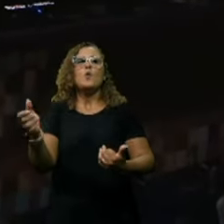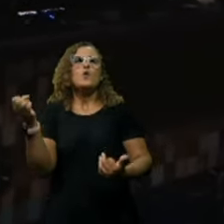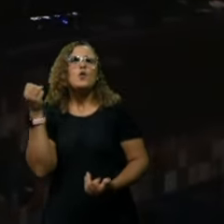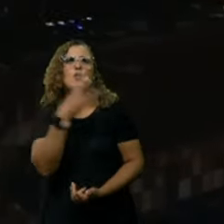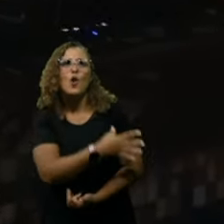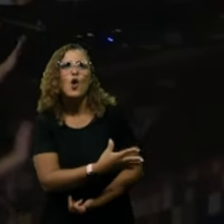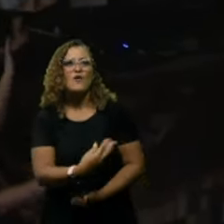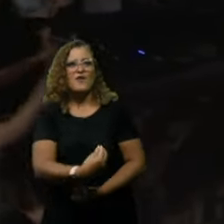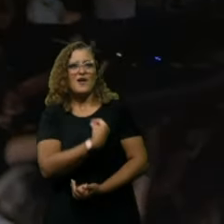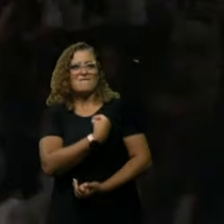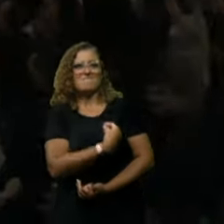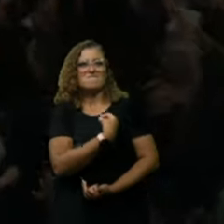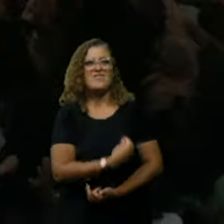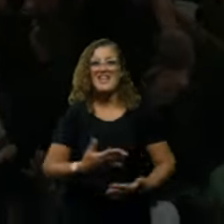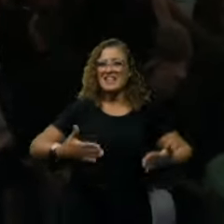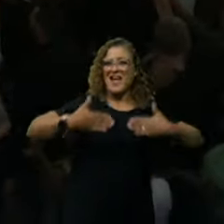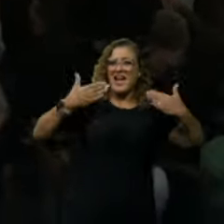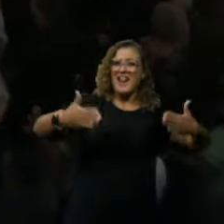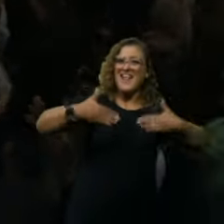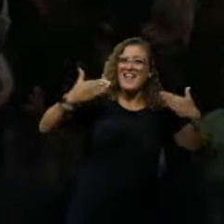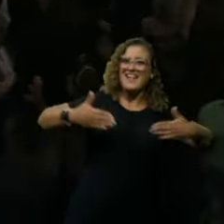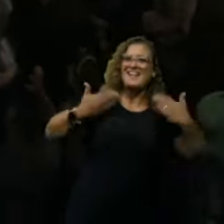alegria e